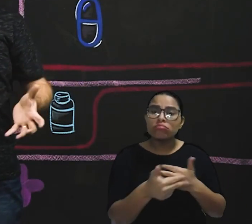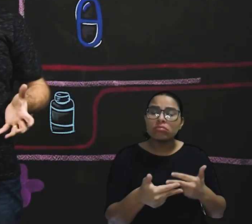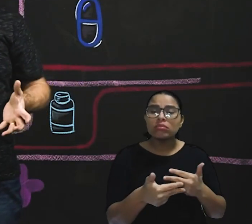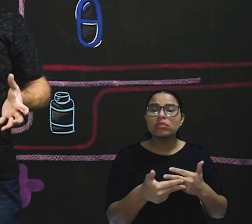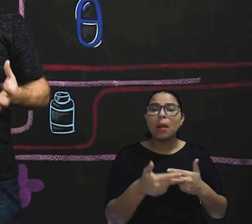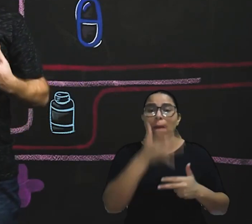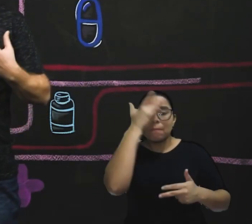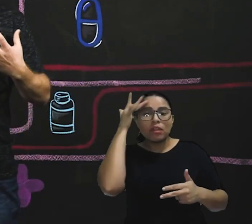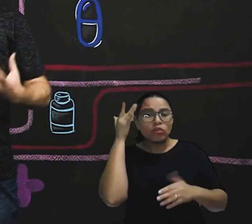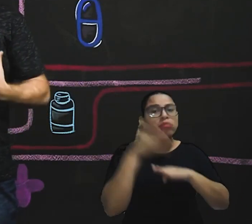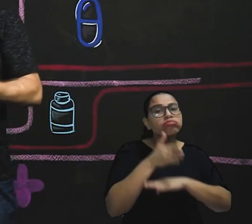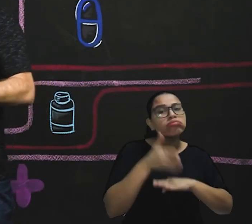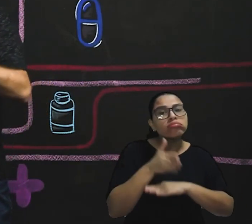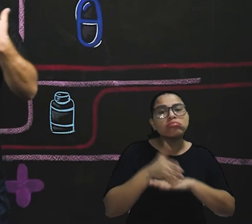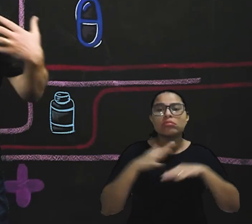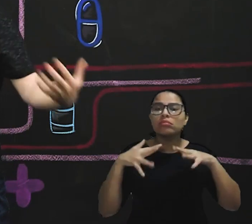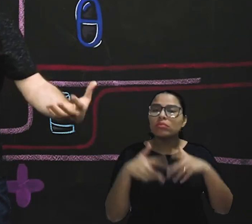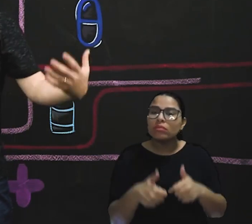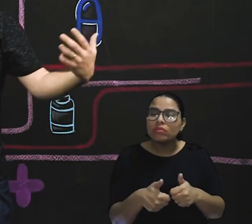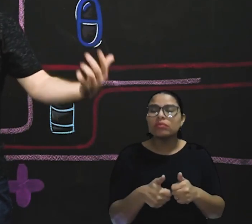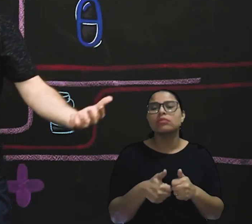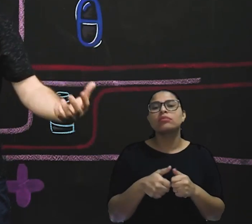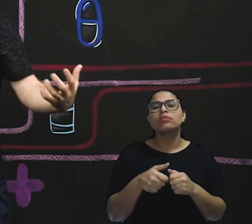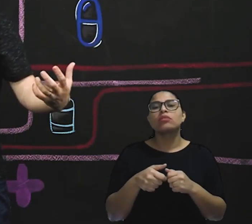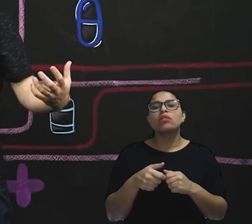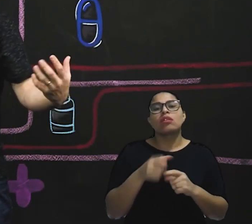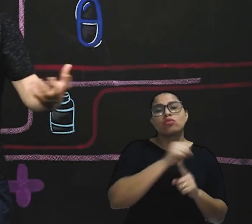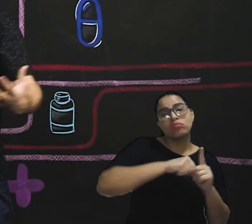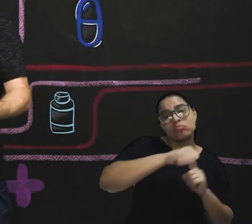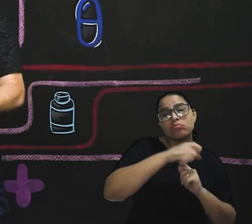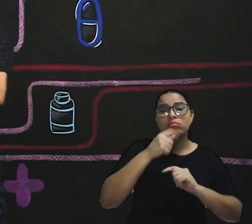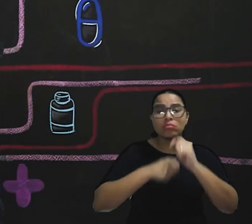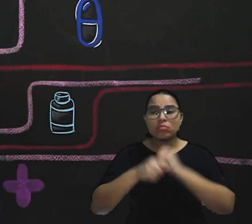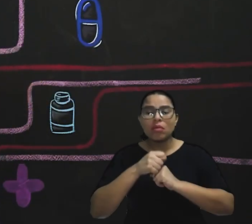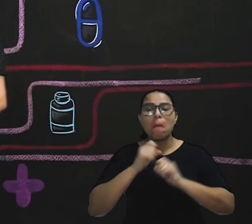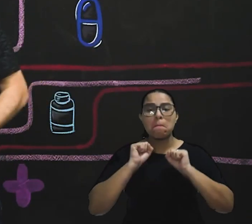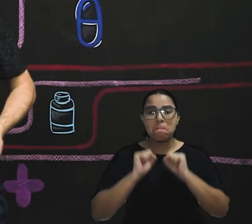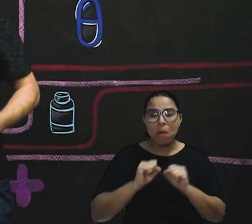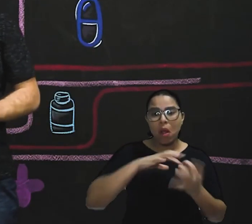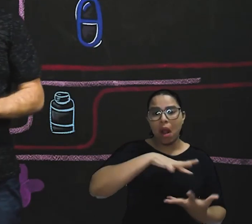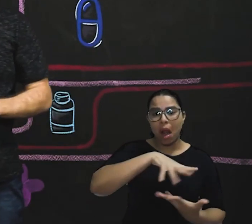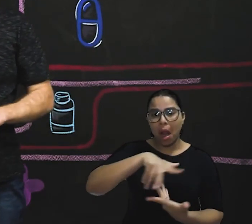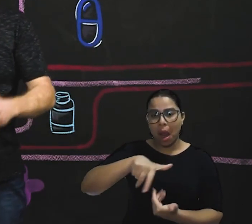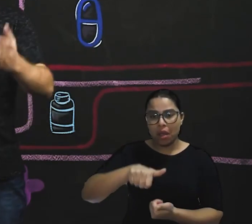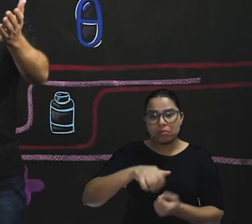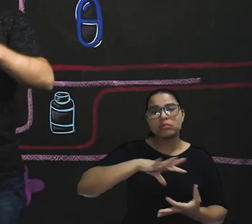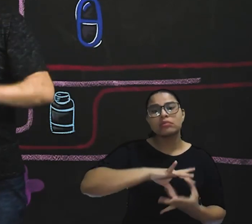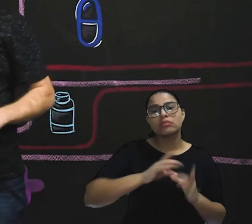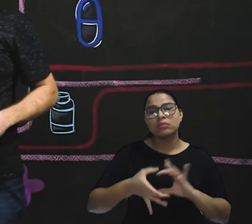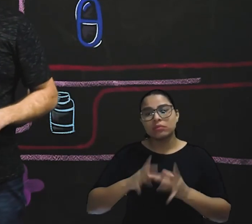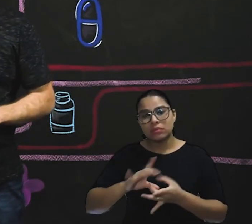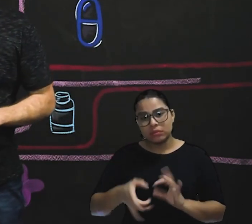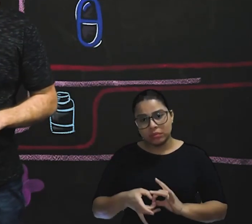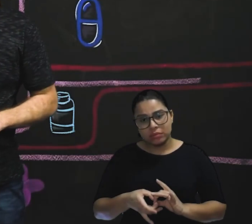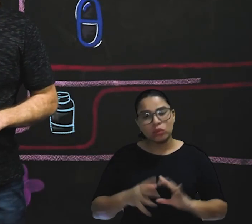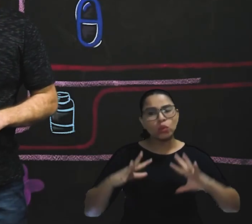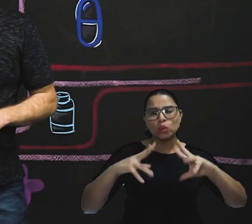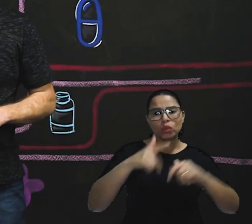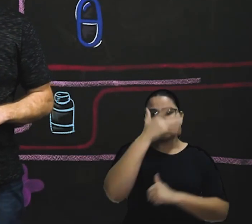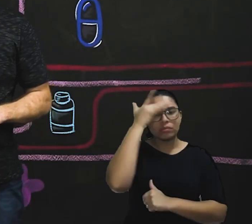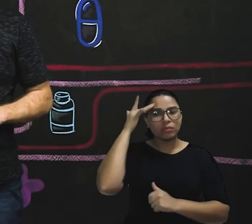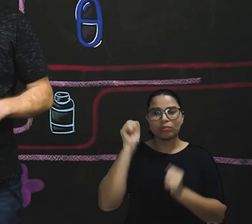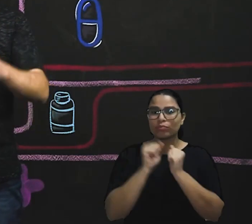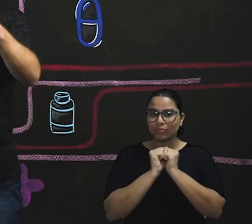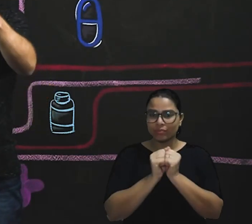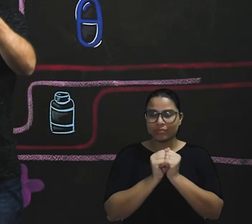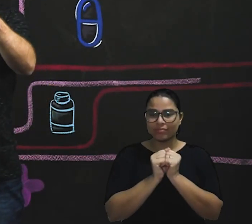maneira, a sociedade de consumo pode gerar, de fato, uma globalização que atenda a todas as pessoas. Eu espero que você tenha entendido essa aula, eu vou